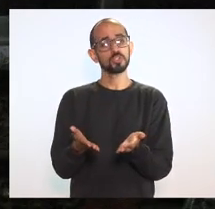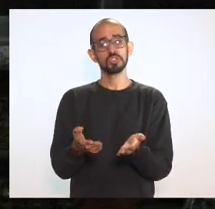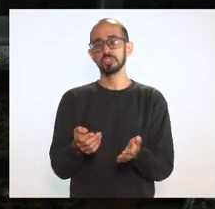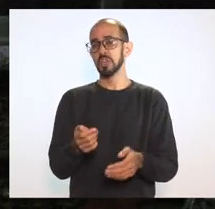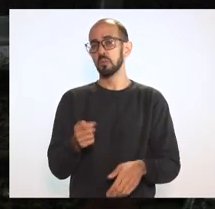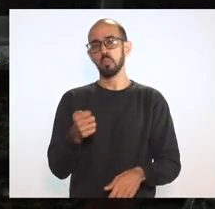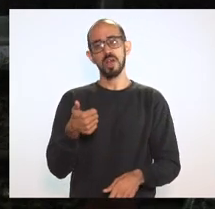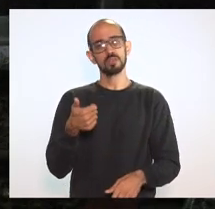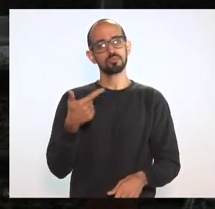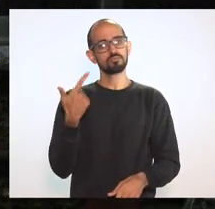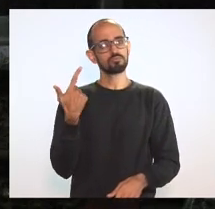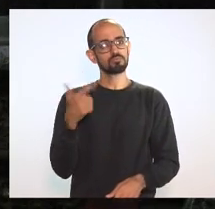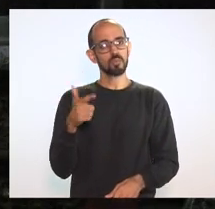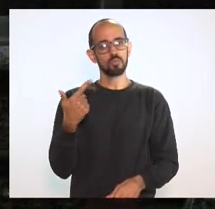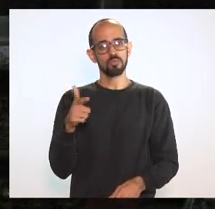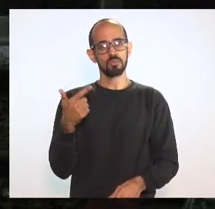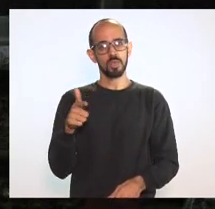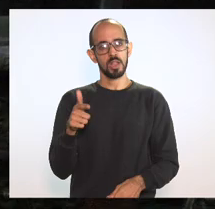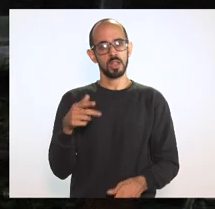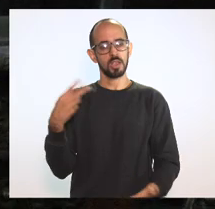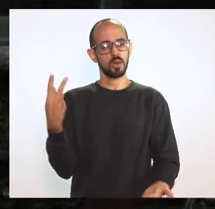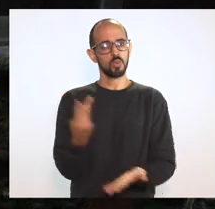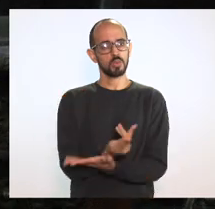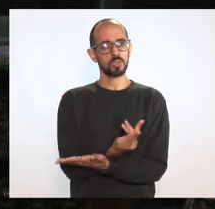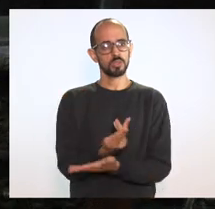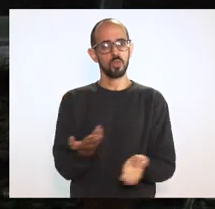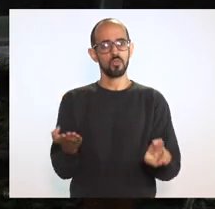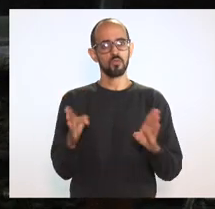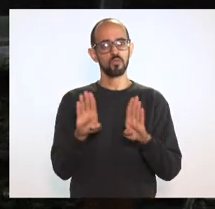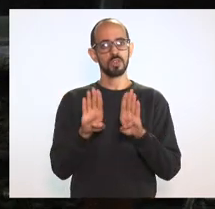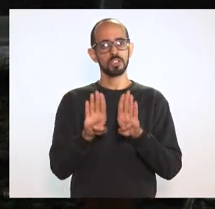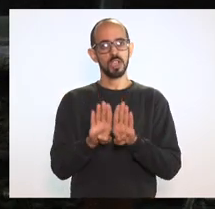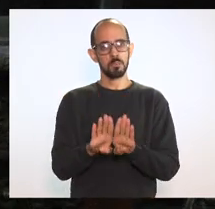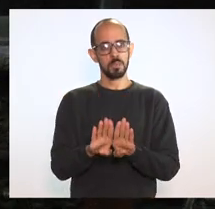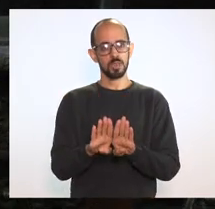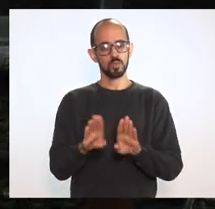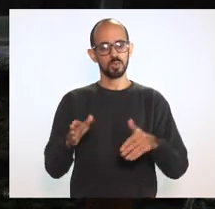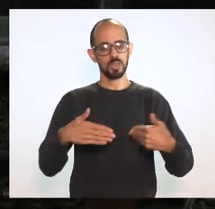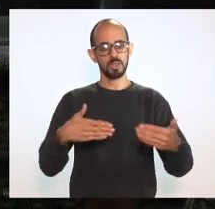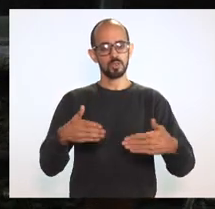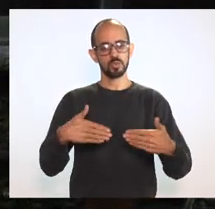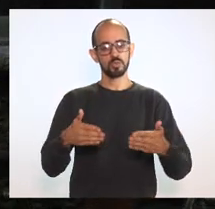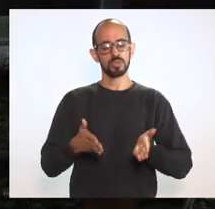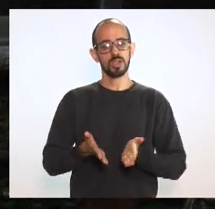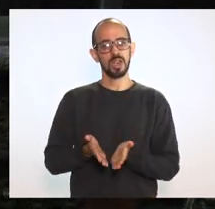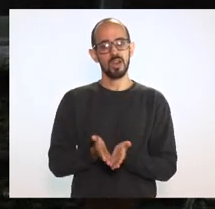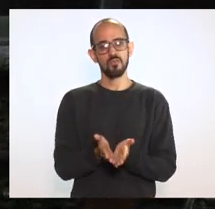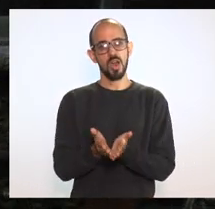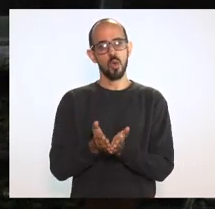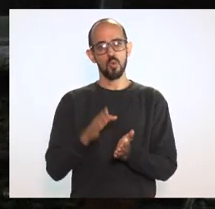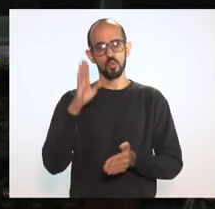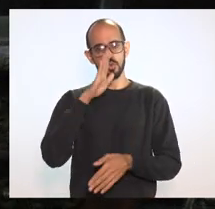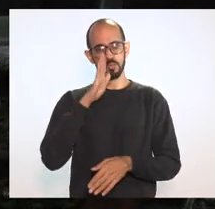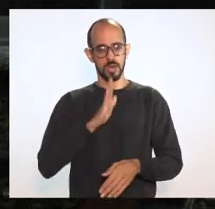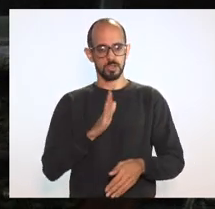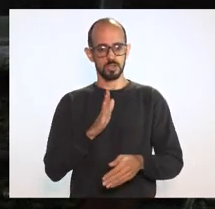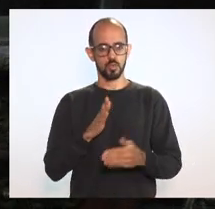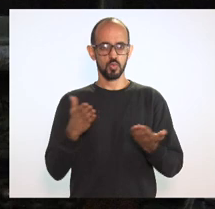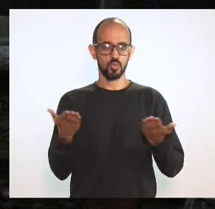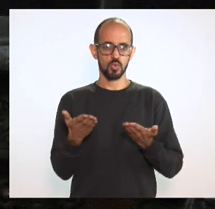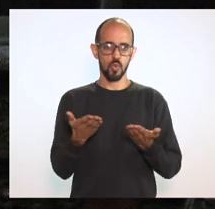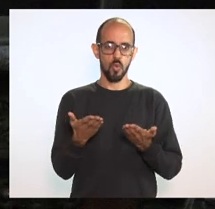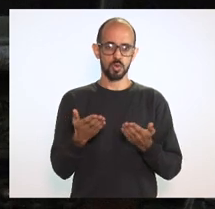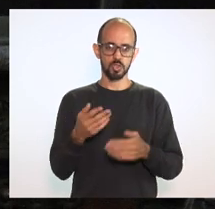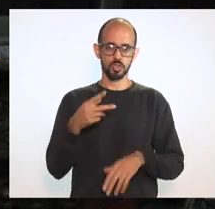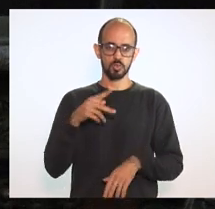zero, ocasionando o fechamento da indústria naval brasileira. Estamos na era do